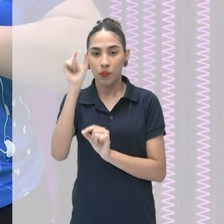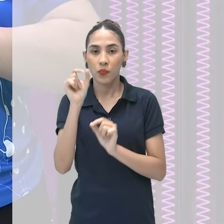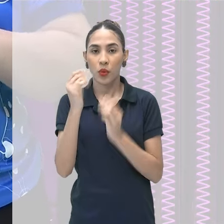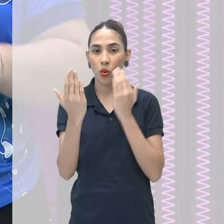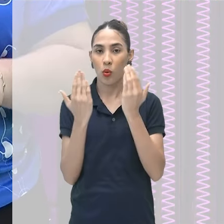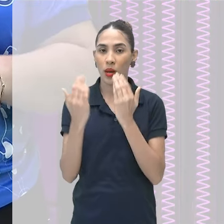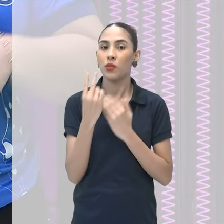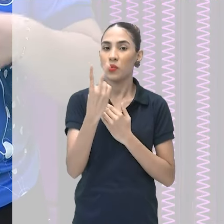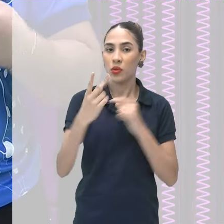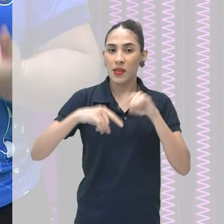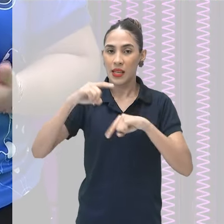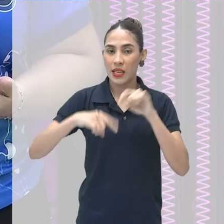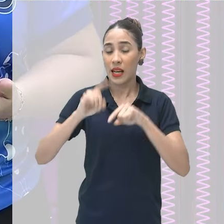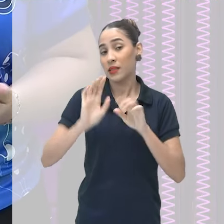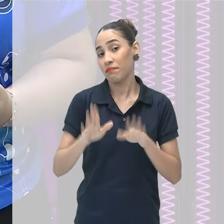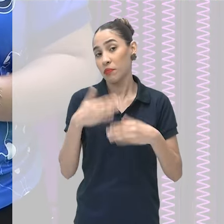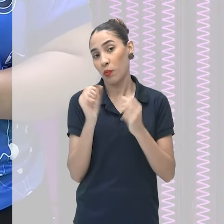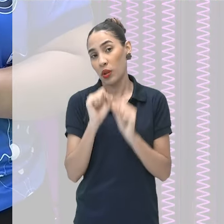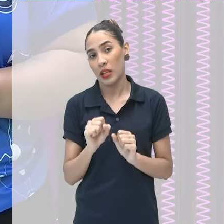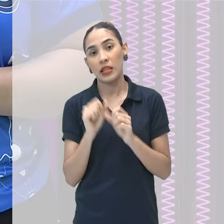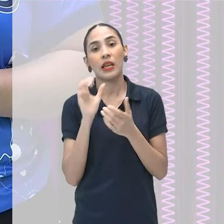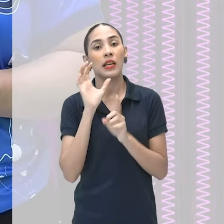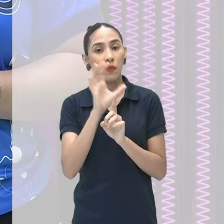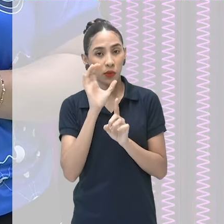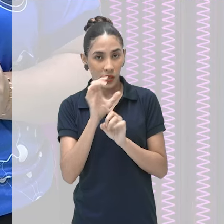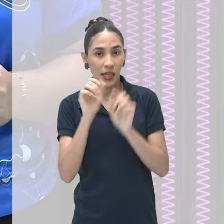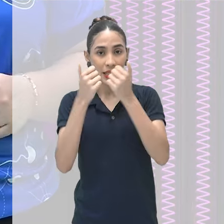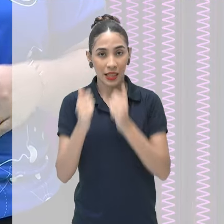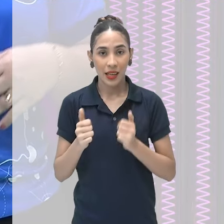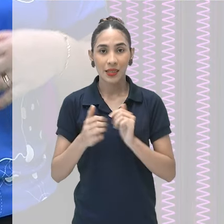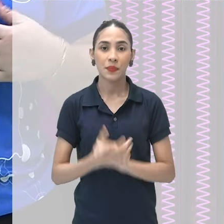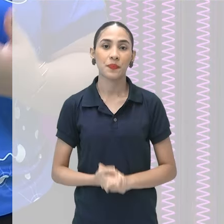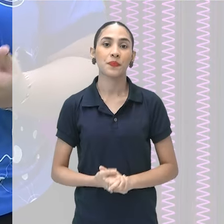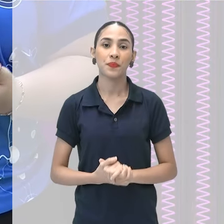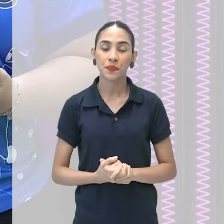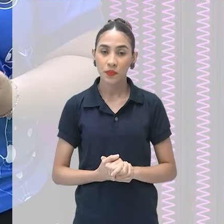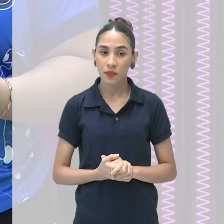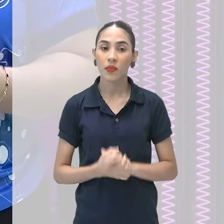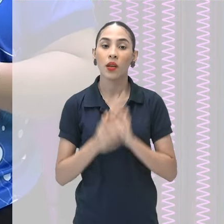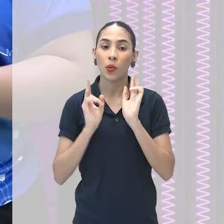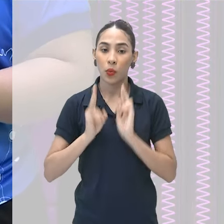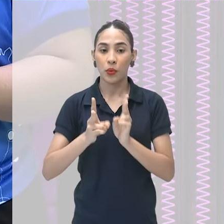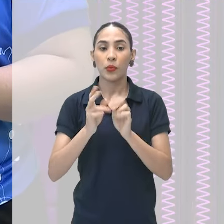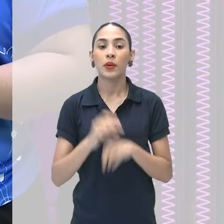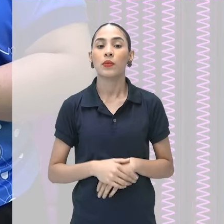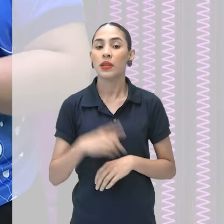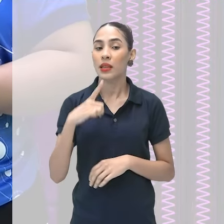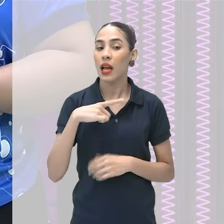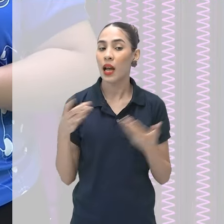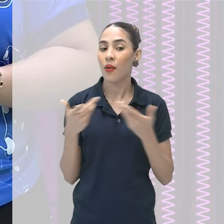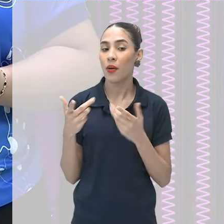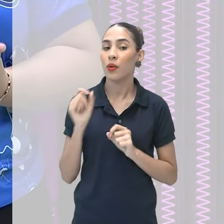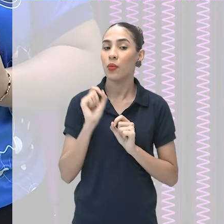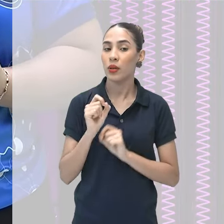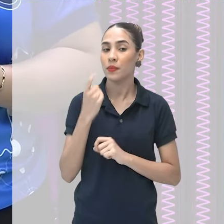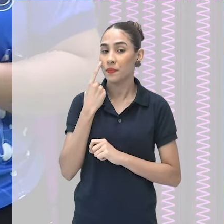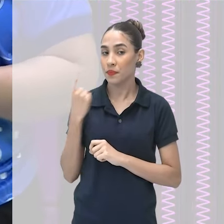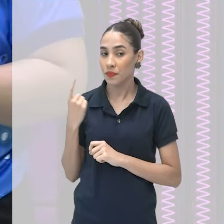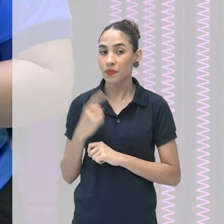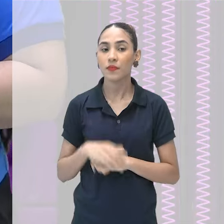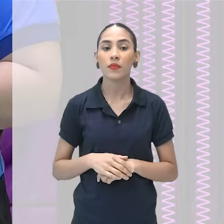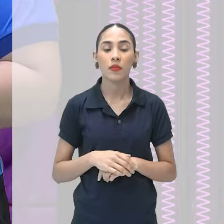comparando dois objetos. Então, poderia causar erro aí de interpretação. Continuando, a gente tem aqui agora, olha só, o gráfico